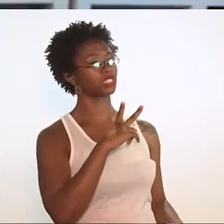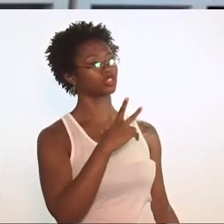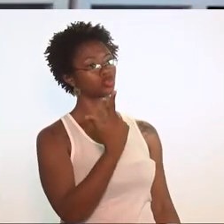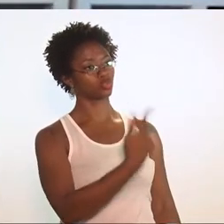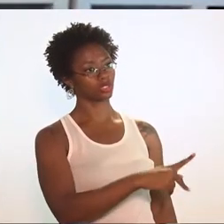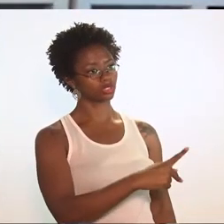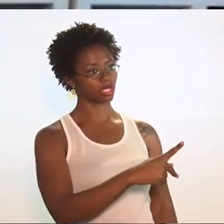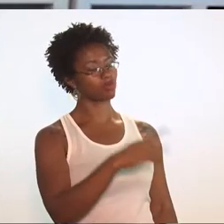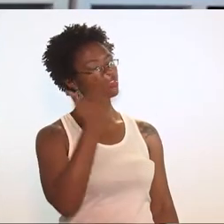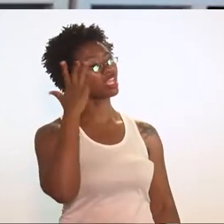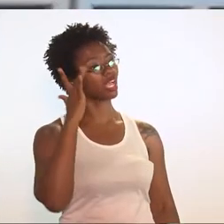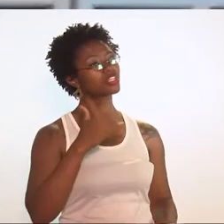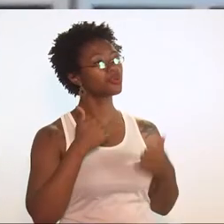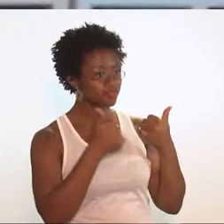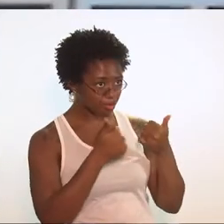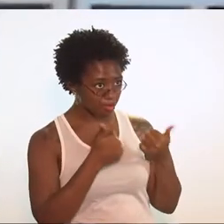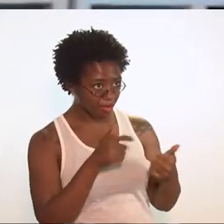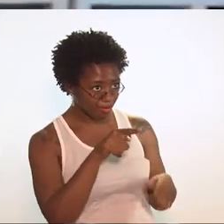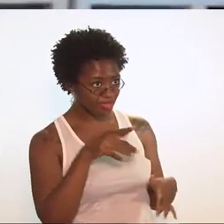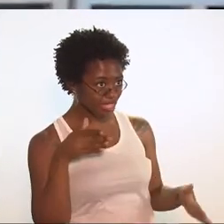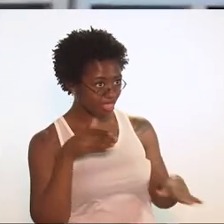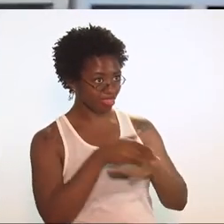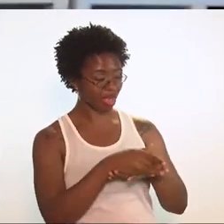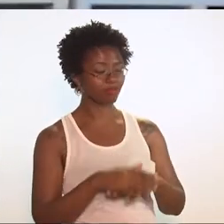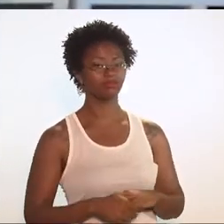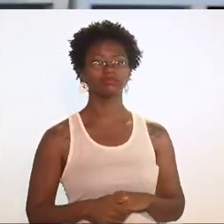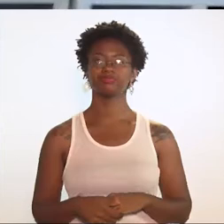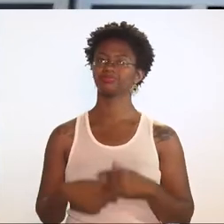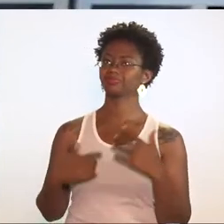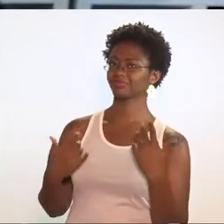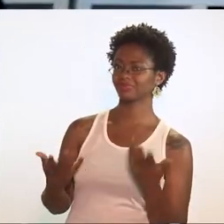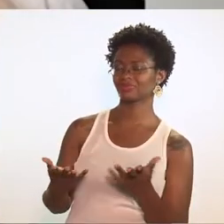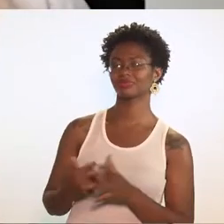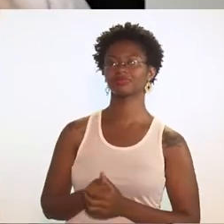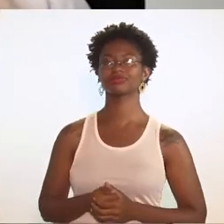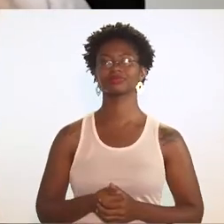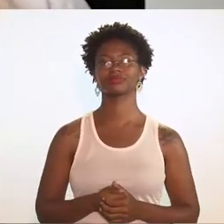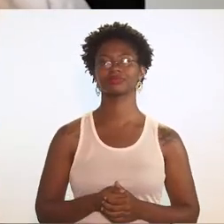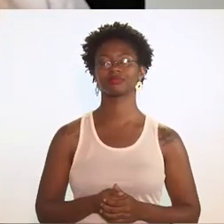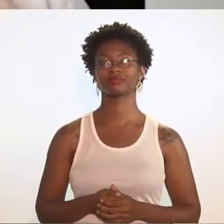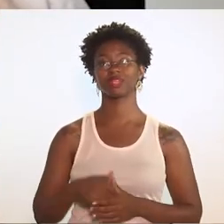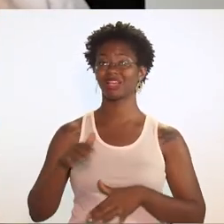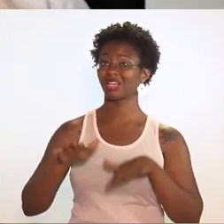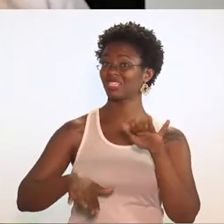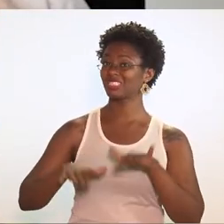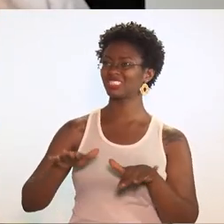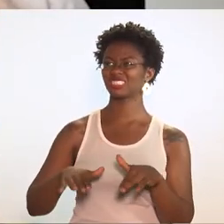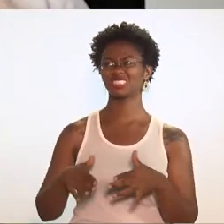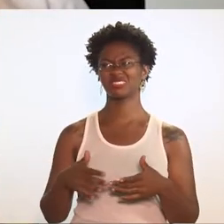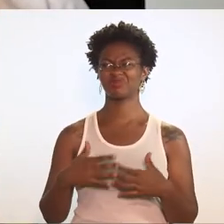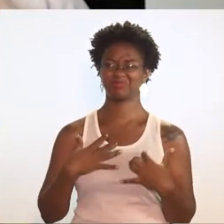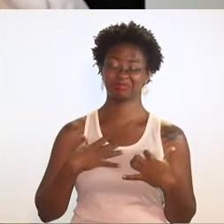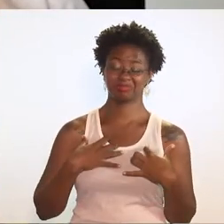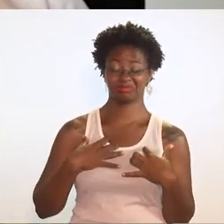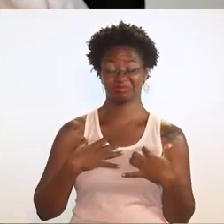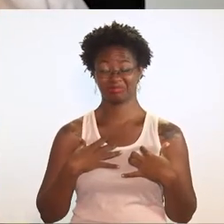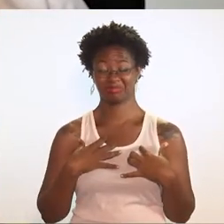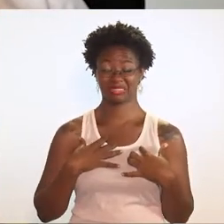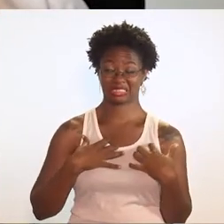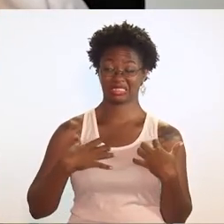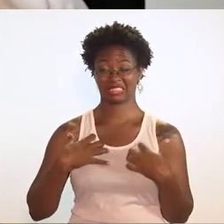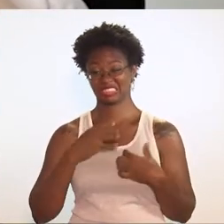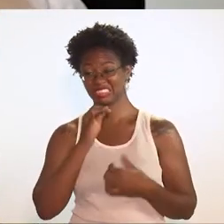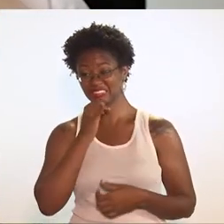de vista pessoal, você diria que valeu a pena essa opção? Olha, às vezes a gente